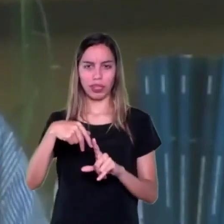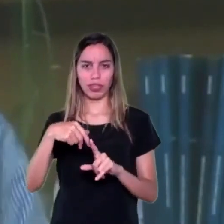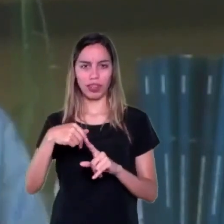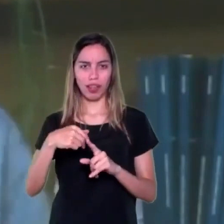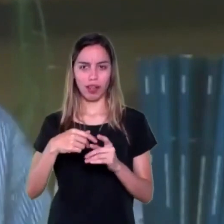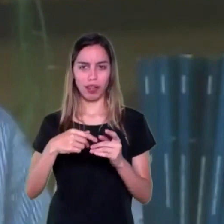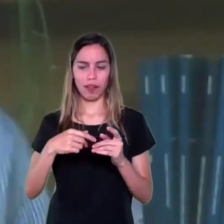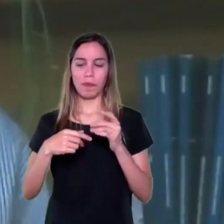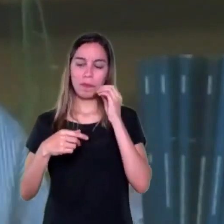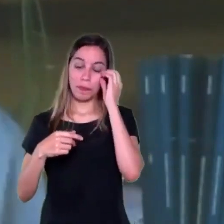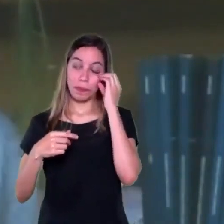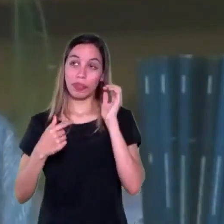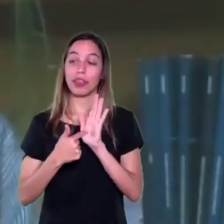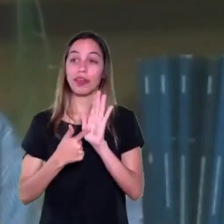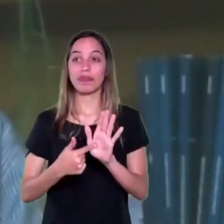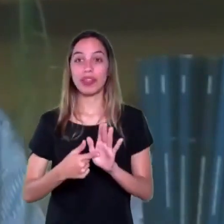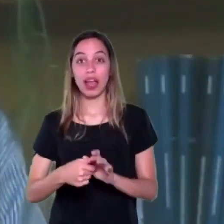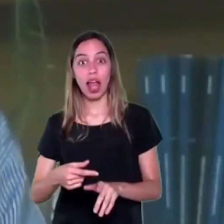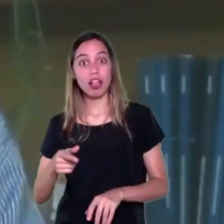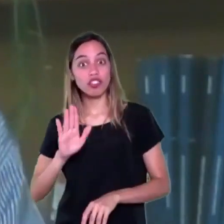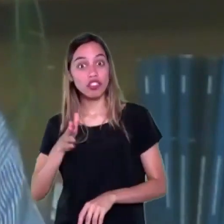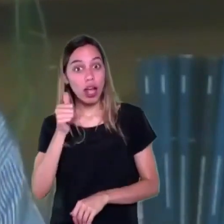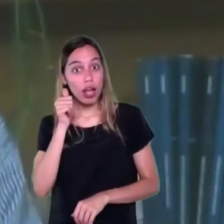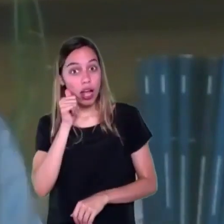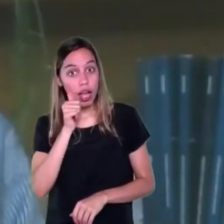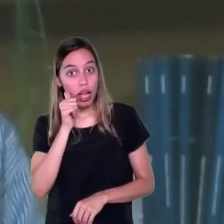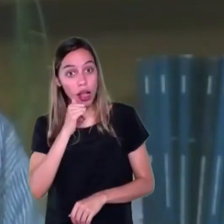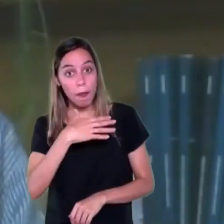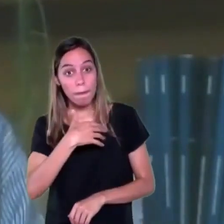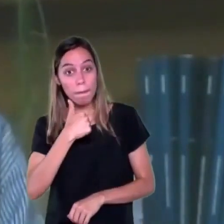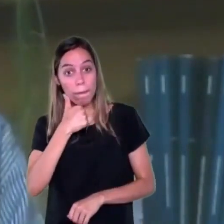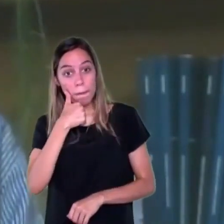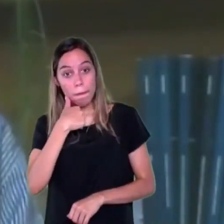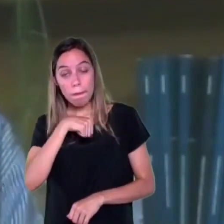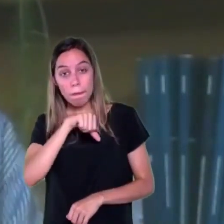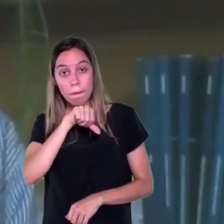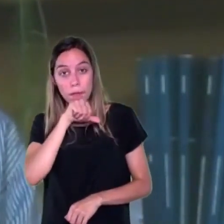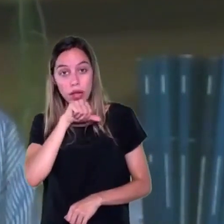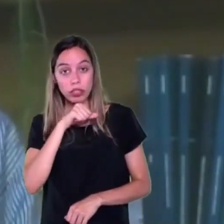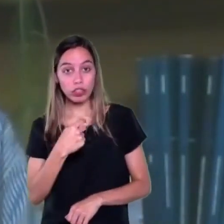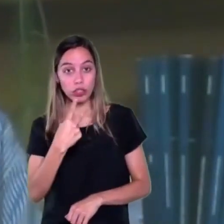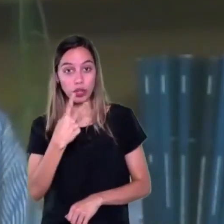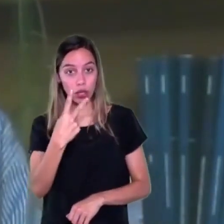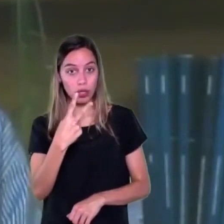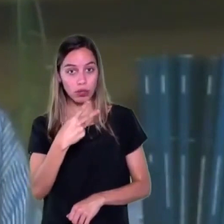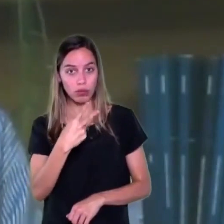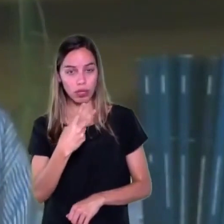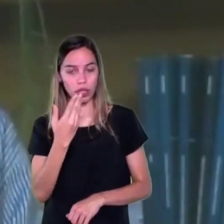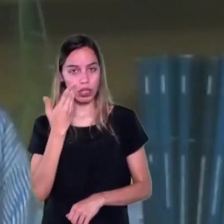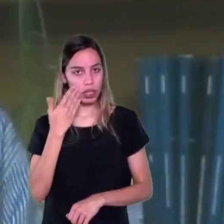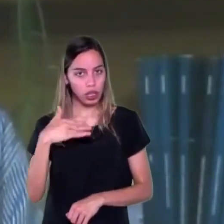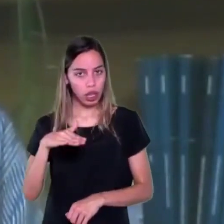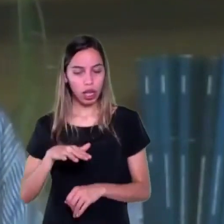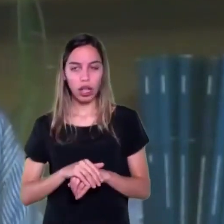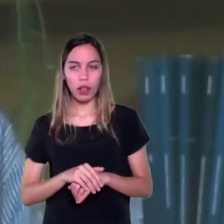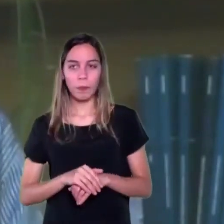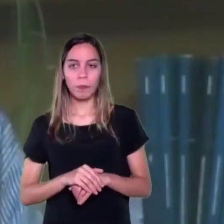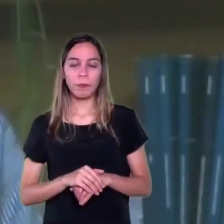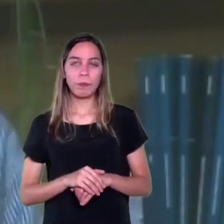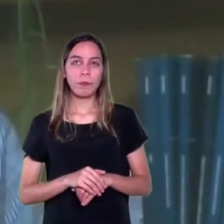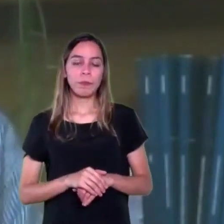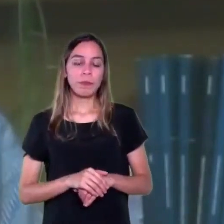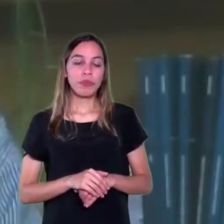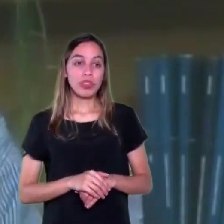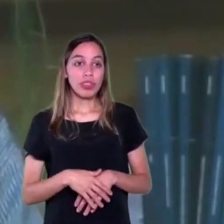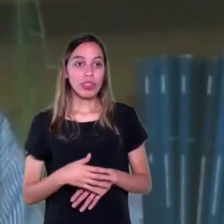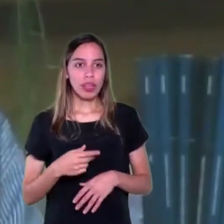filhos, de 2 meninos até, e que era uma criança na época. Então, assim, O Davi de Carvalho é